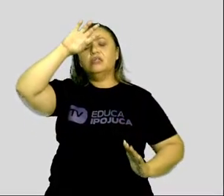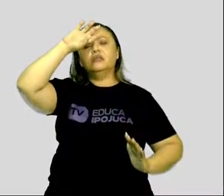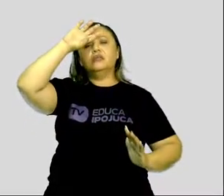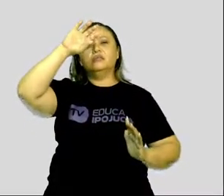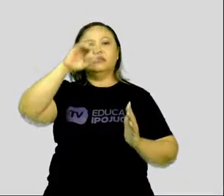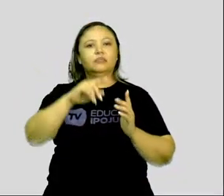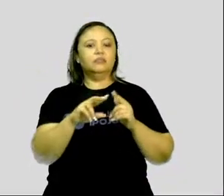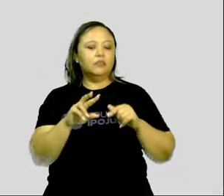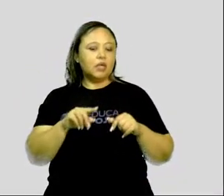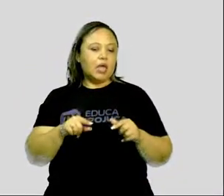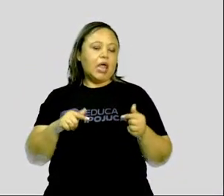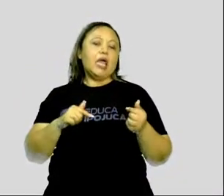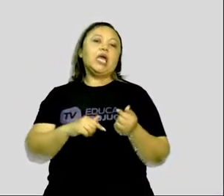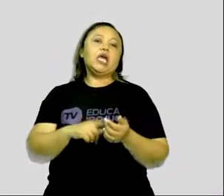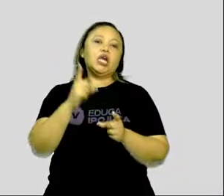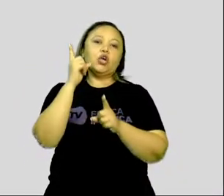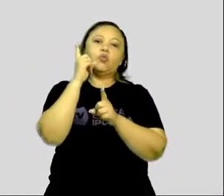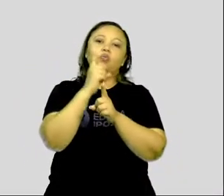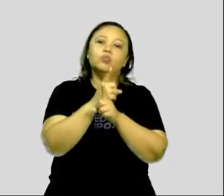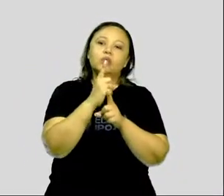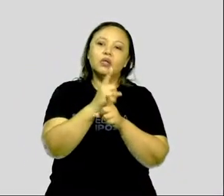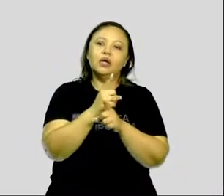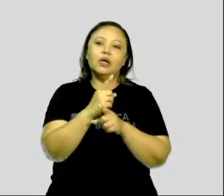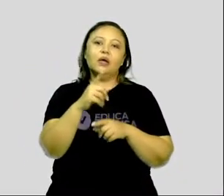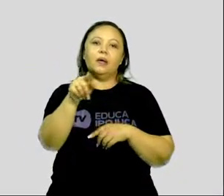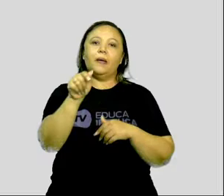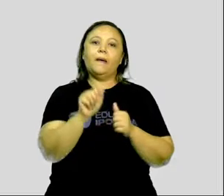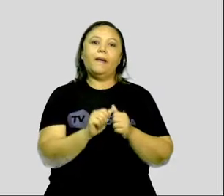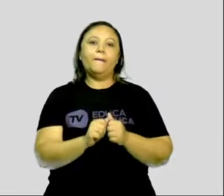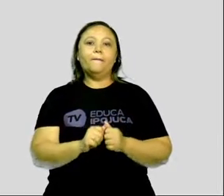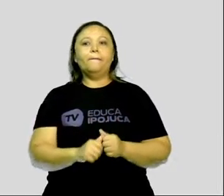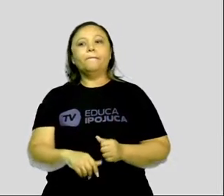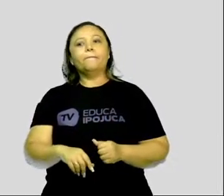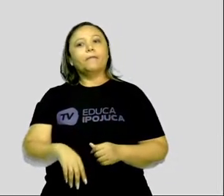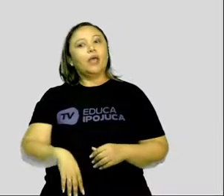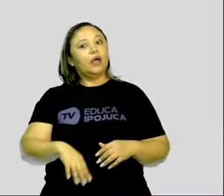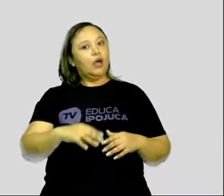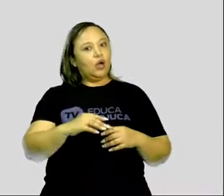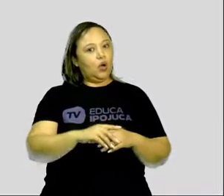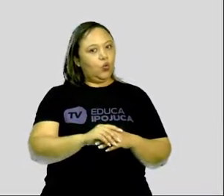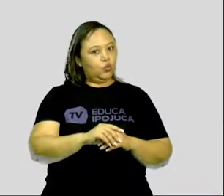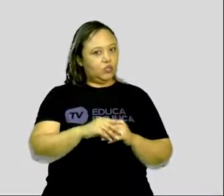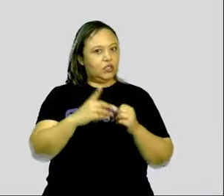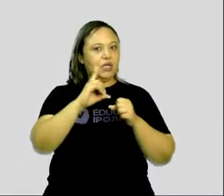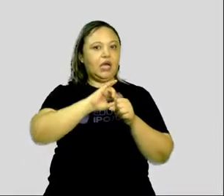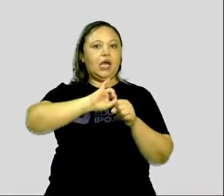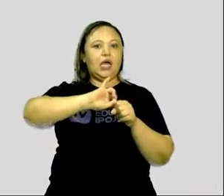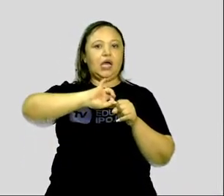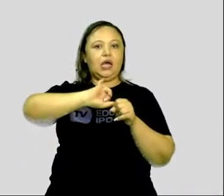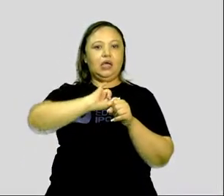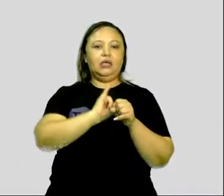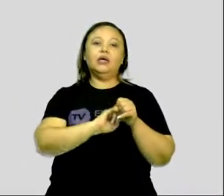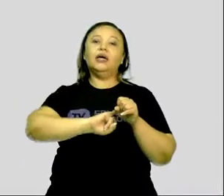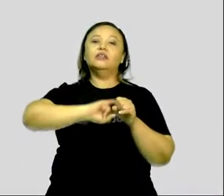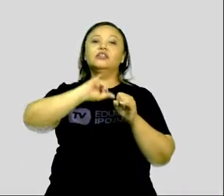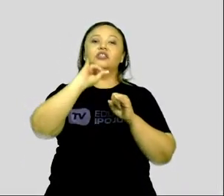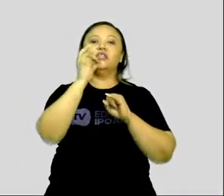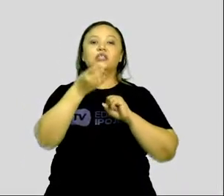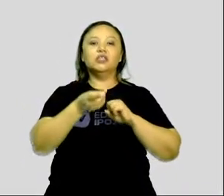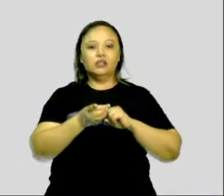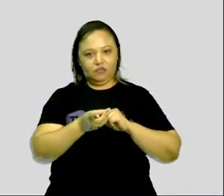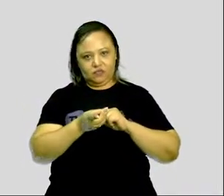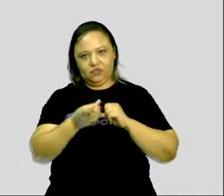Intensificar as virtudes e vícios das personagens, ênfase em determinadas